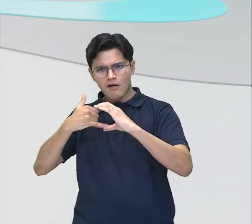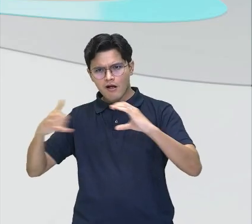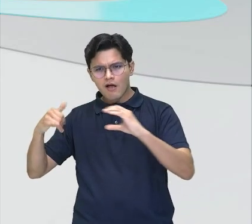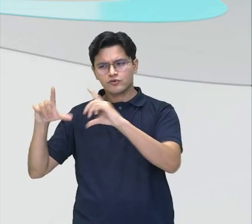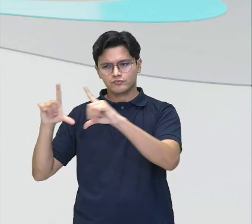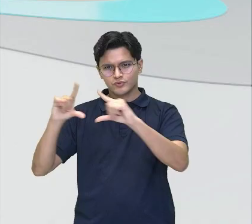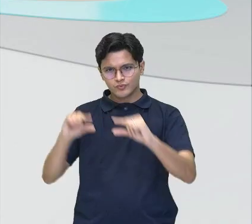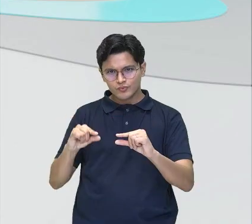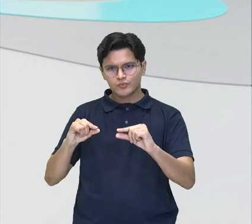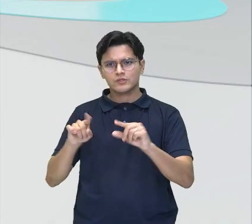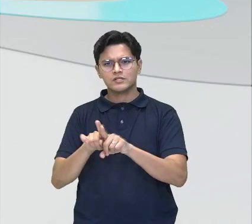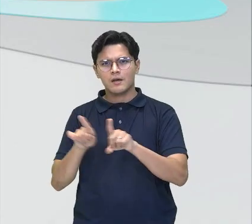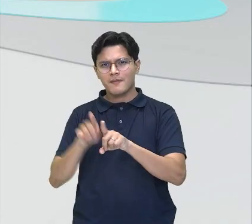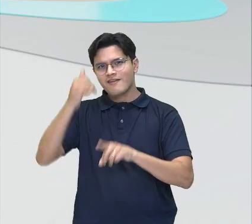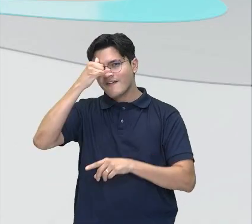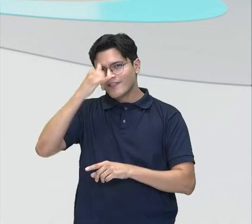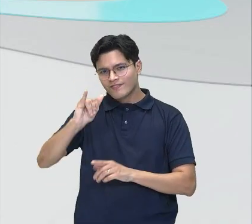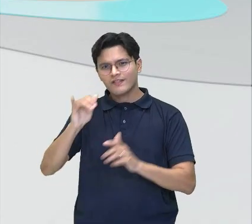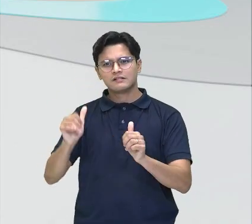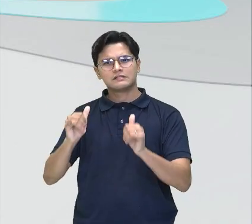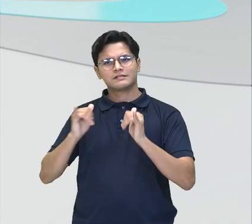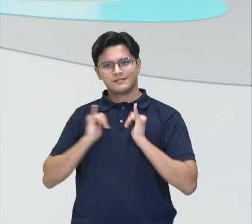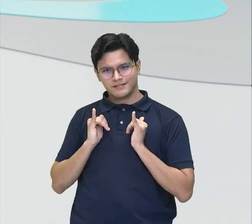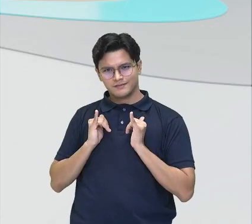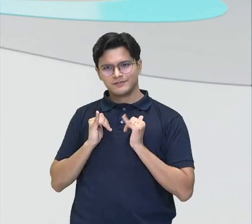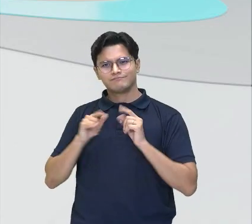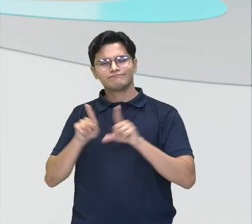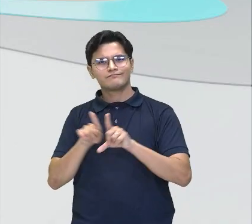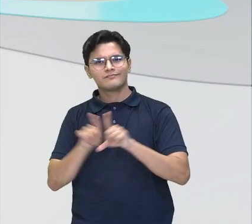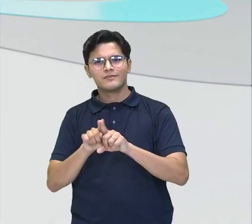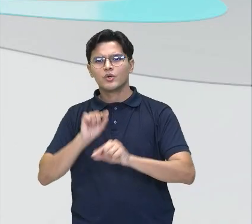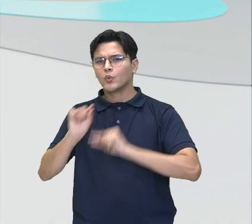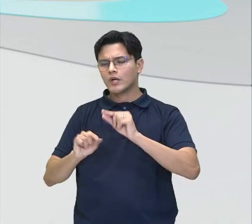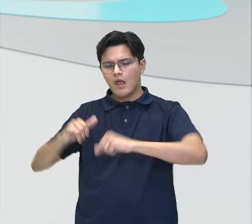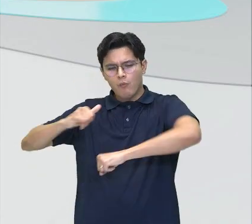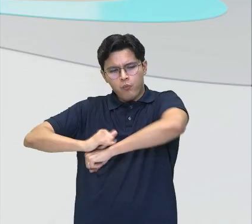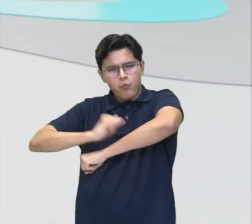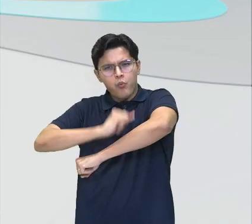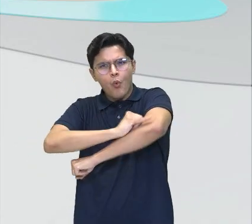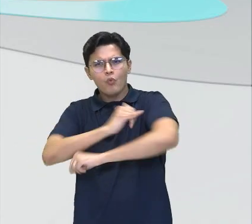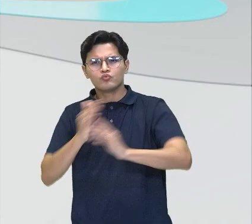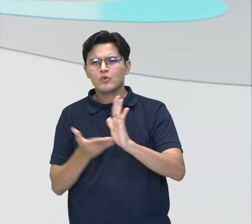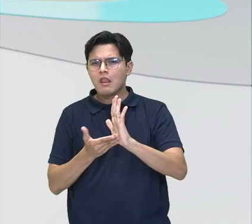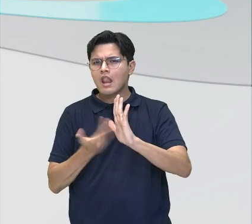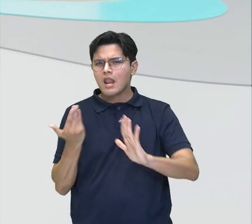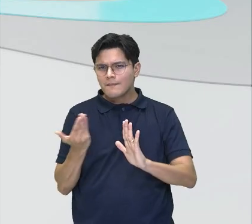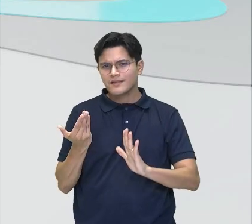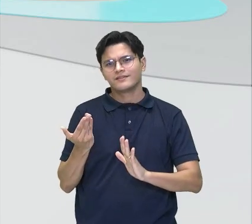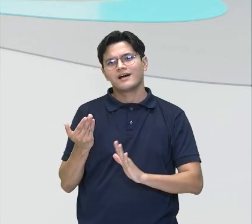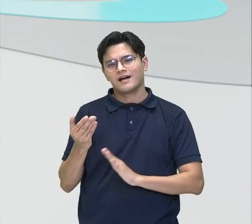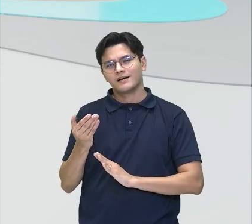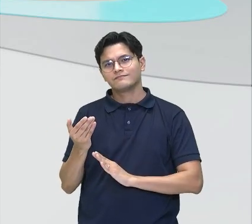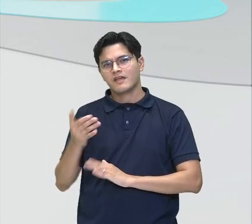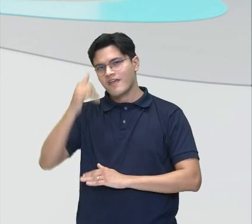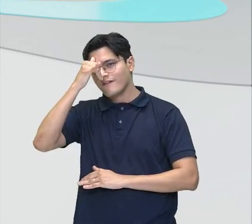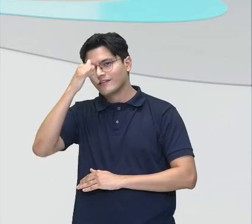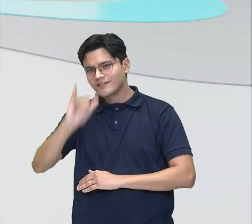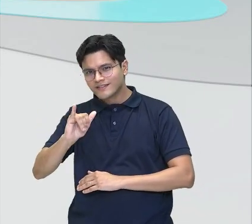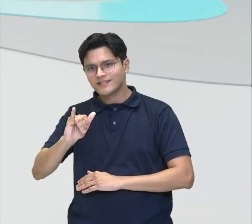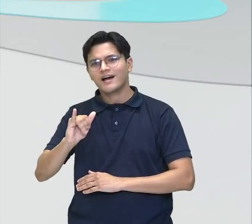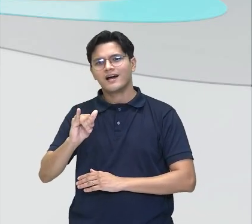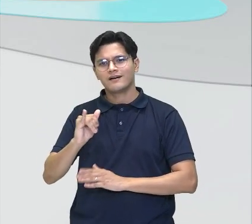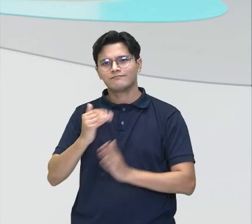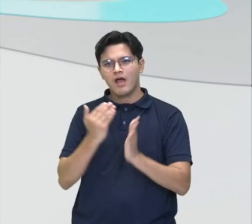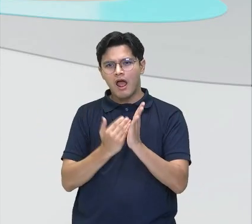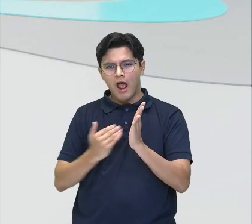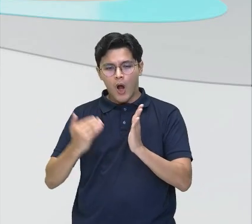e consumir aí, eliminar do meu corpo, né, um pouco dessa gordura que pode estar se acumulando nas minhas artérias.